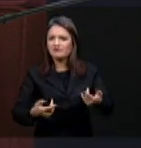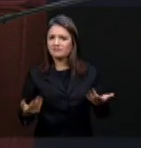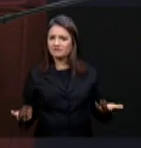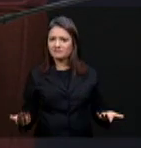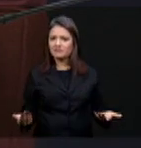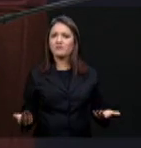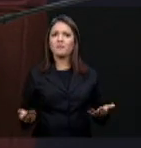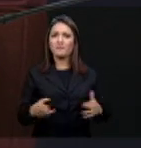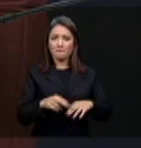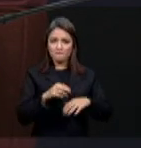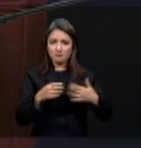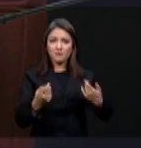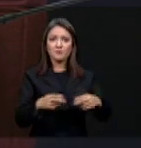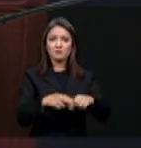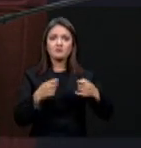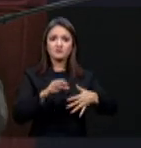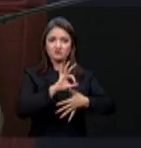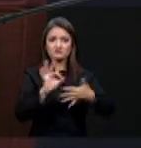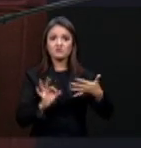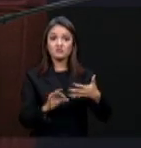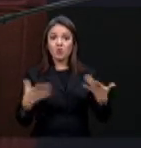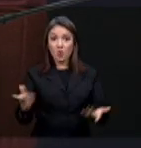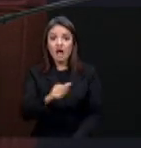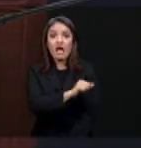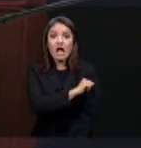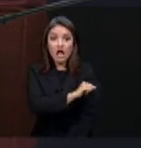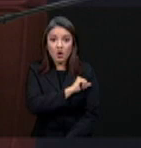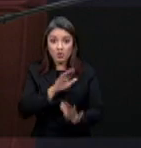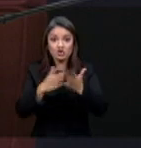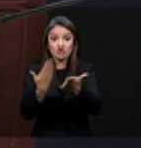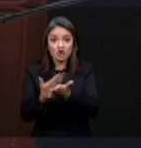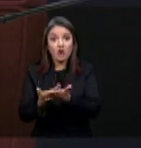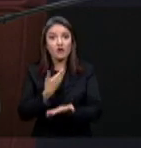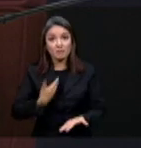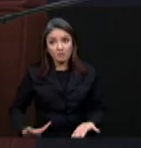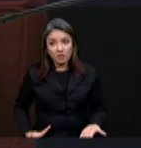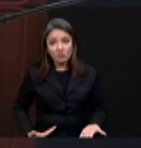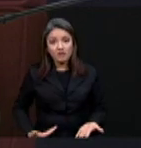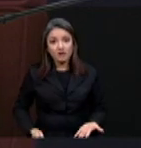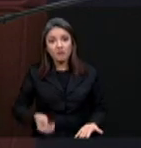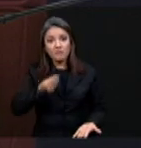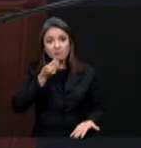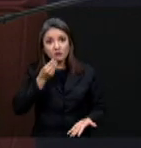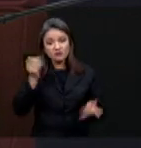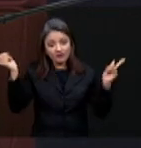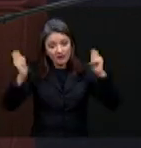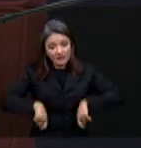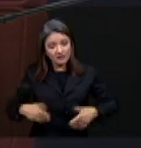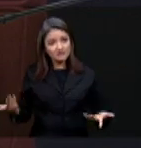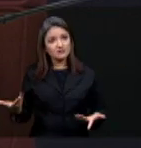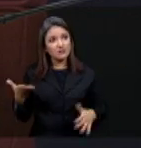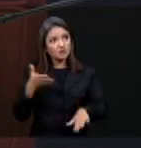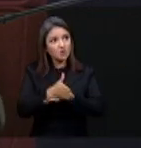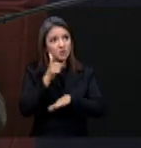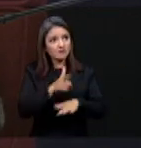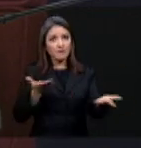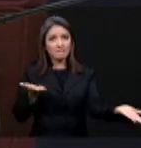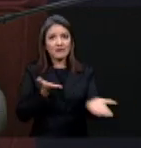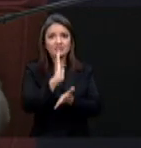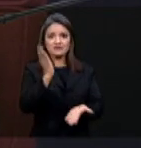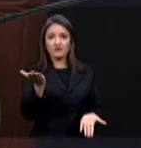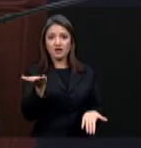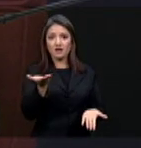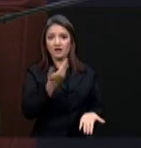os nossos alunos que estudam em escolas públicas deveriam ser capazes de conseguir chegar lá e não escolas escolas privadas e